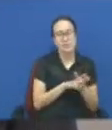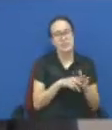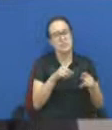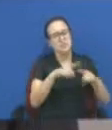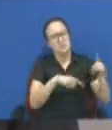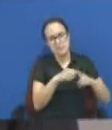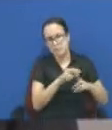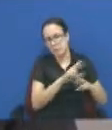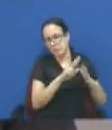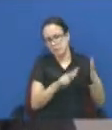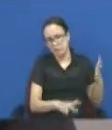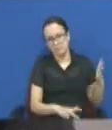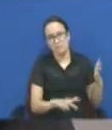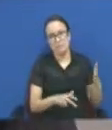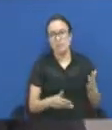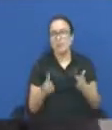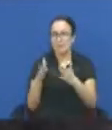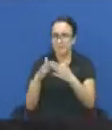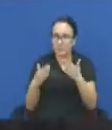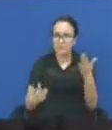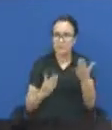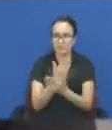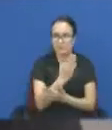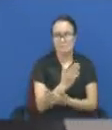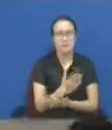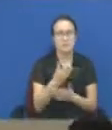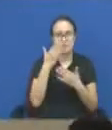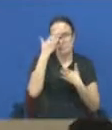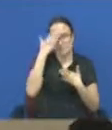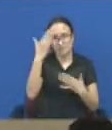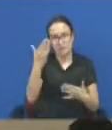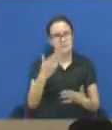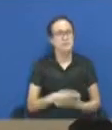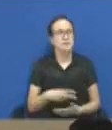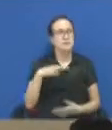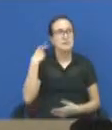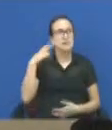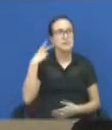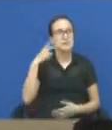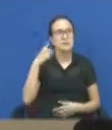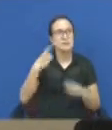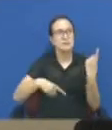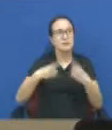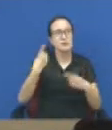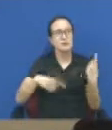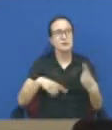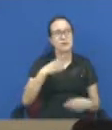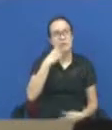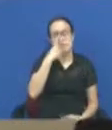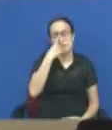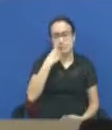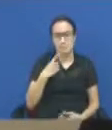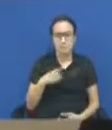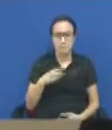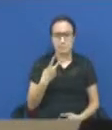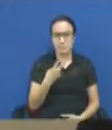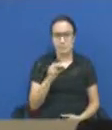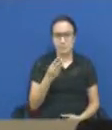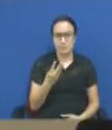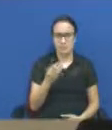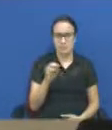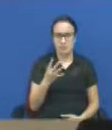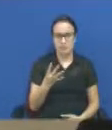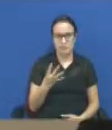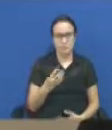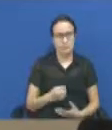funcionamento. Peço a aprovação de todos os colegas. Muito obrigado. Mais algum vereador para discutir o projeto 234 de